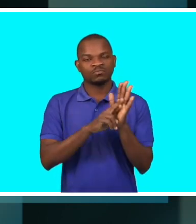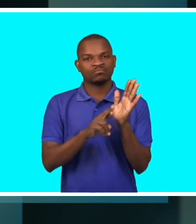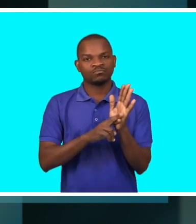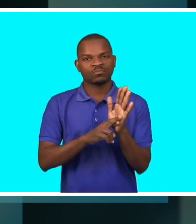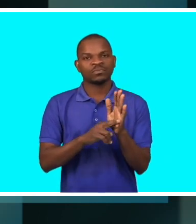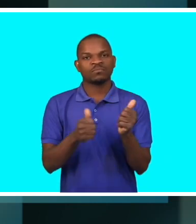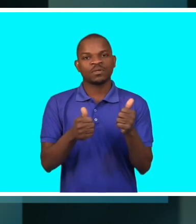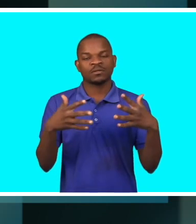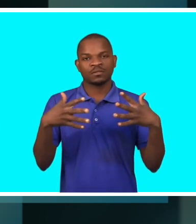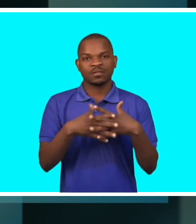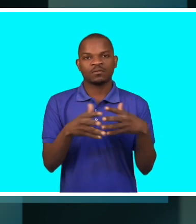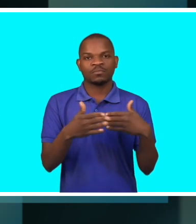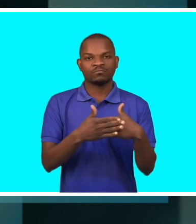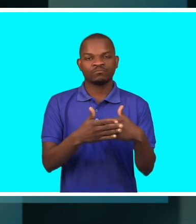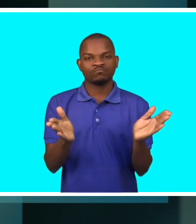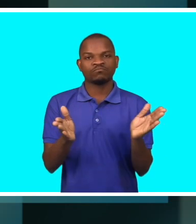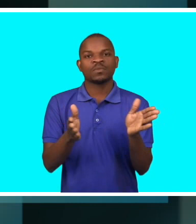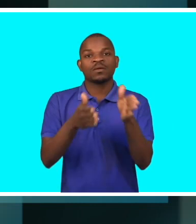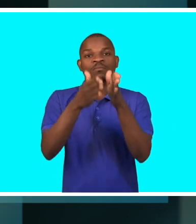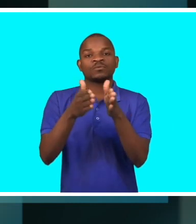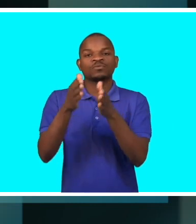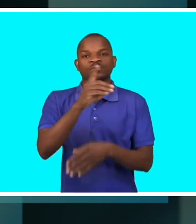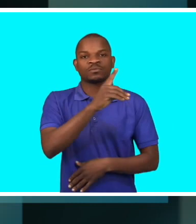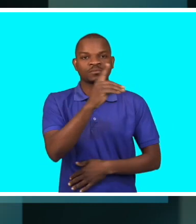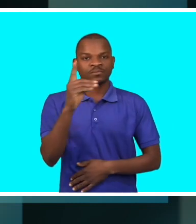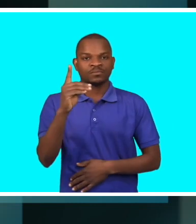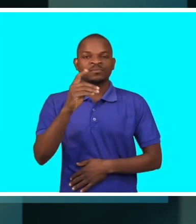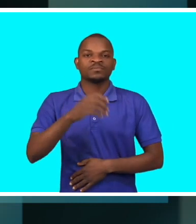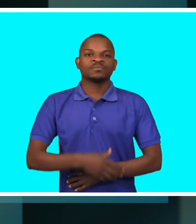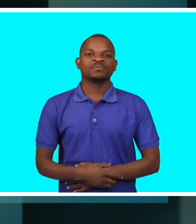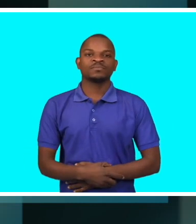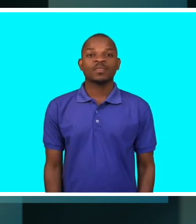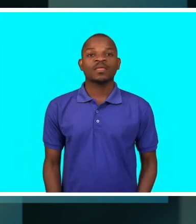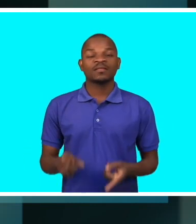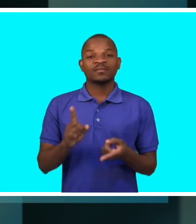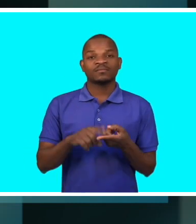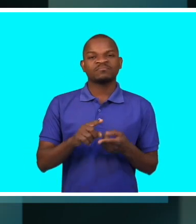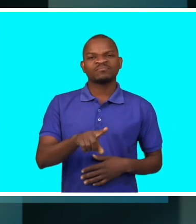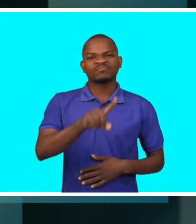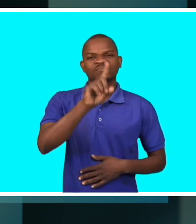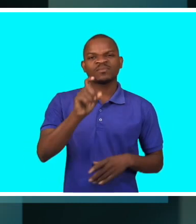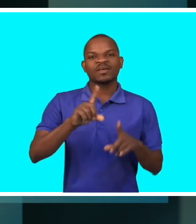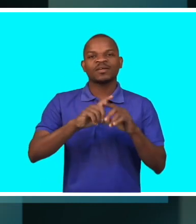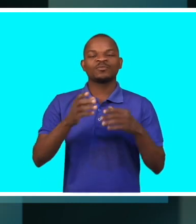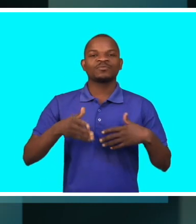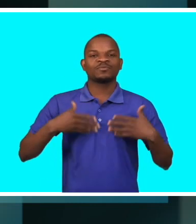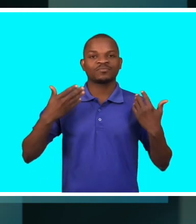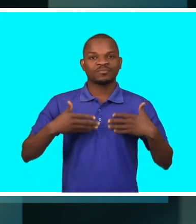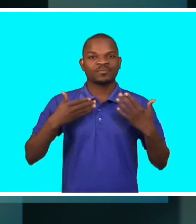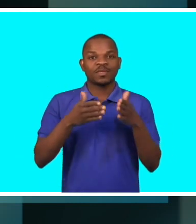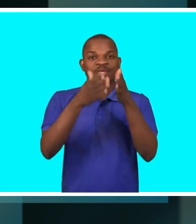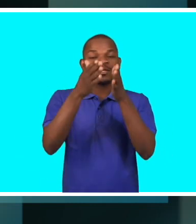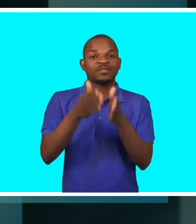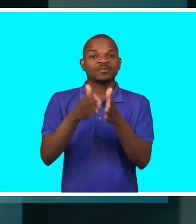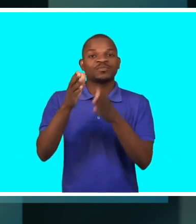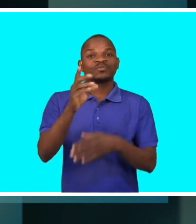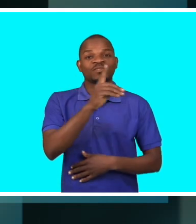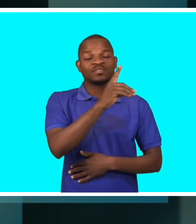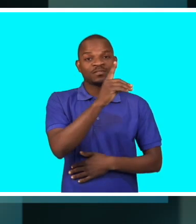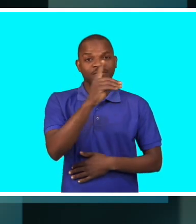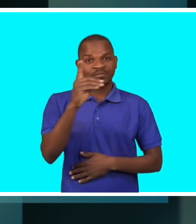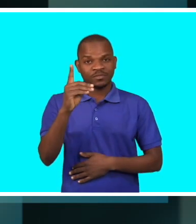condições apropriadas para acolher a pessoa com deficiência. Qual é o nível de satisfação das pessoas com